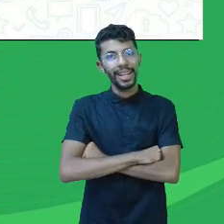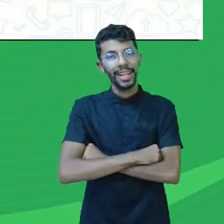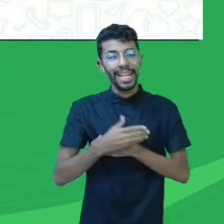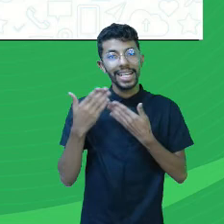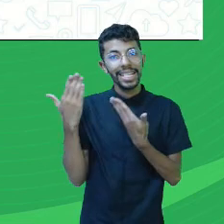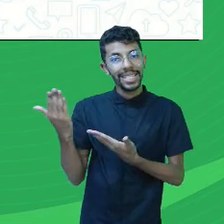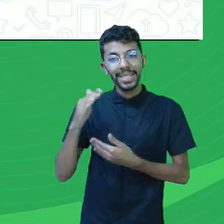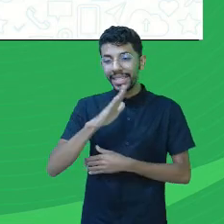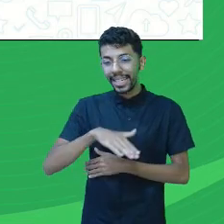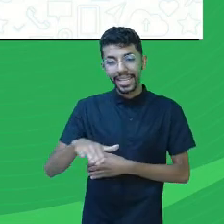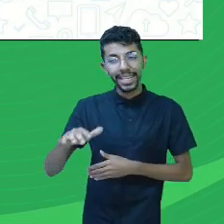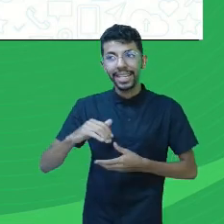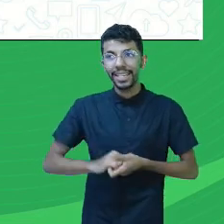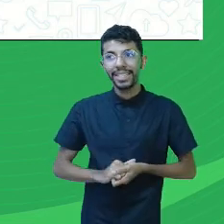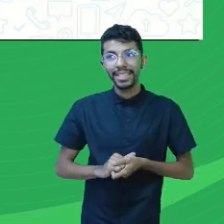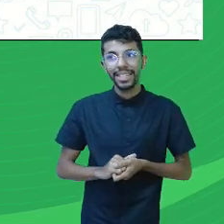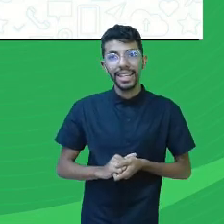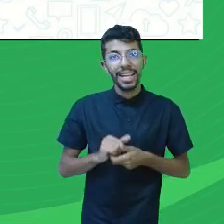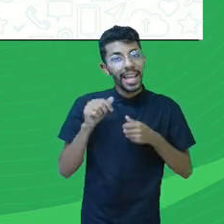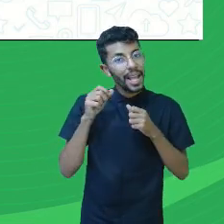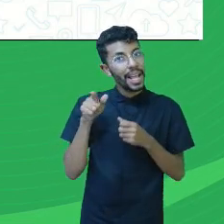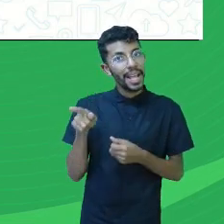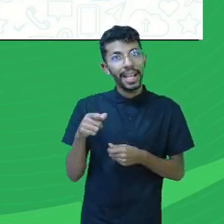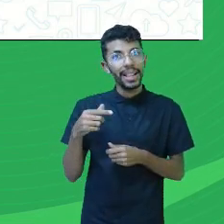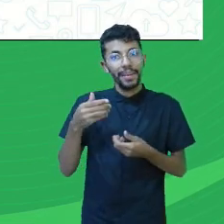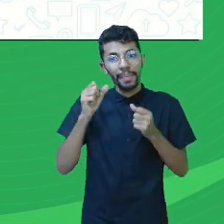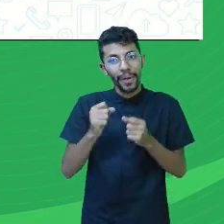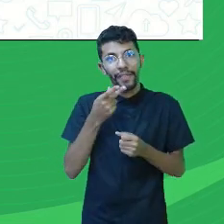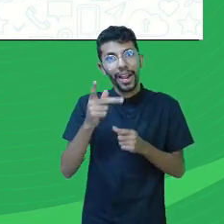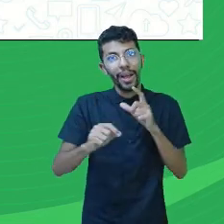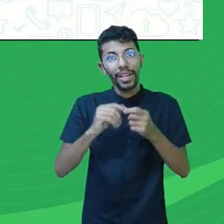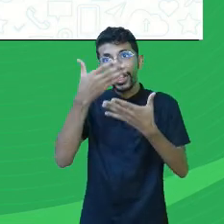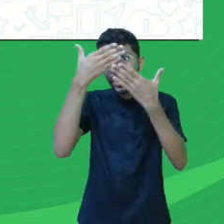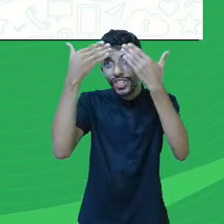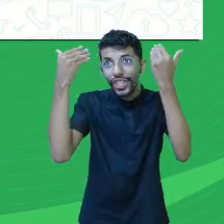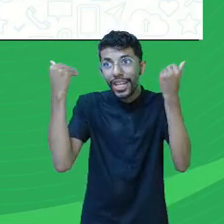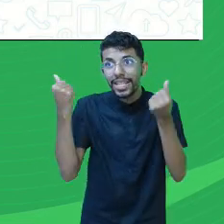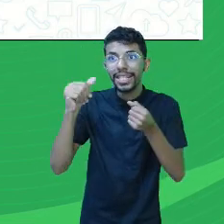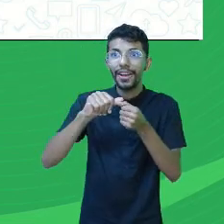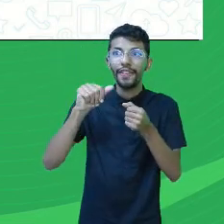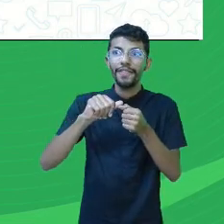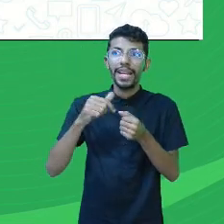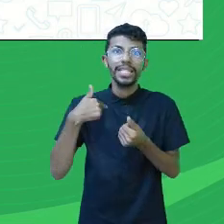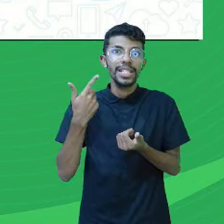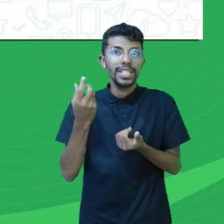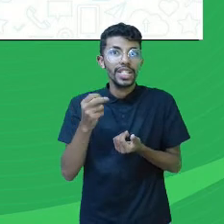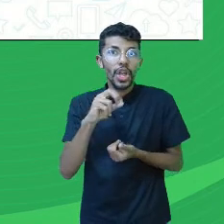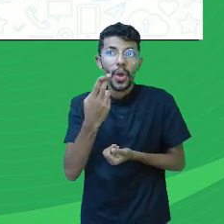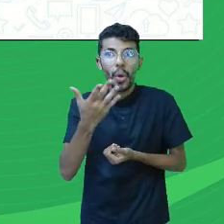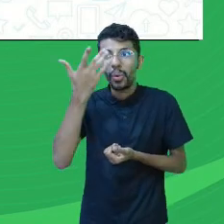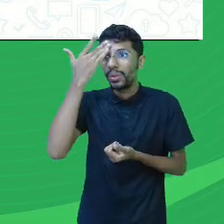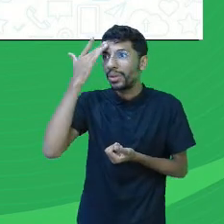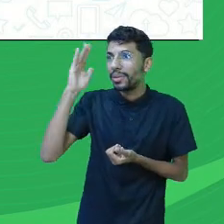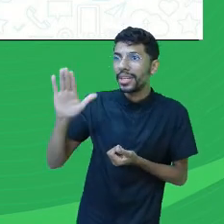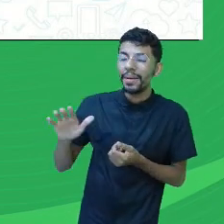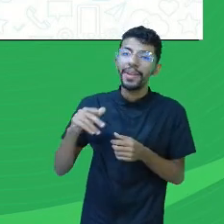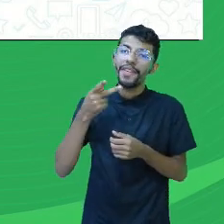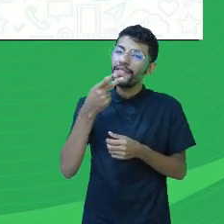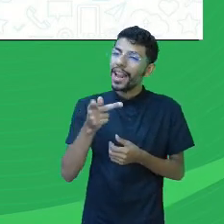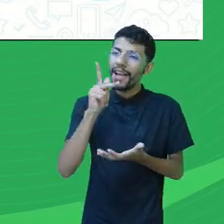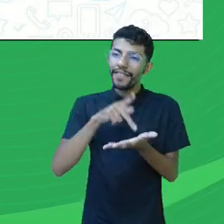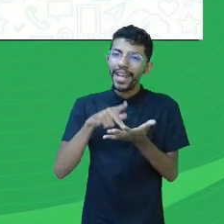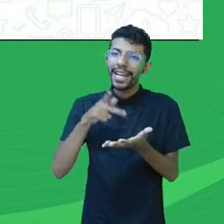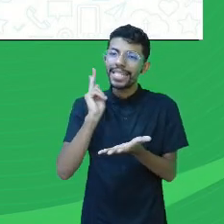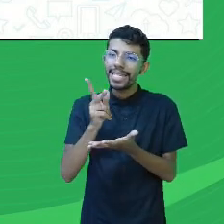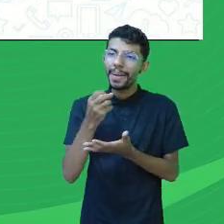Deus. Ele, em vez de dizer que esqueceu de fazer atividade, ou que não sabia, falar a verdade é sempre bom, né? Ele